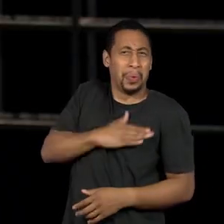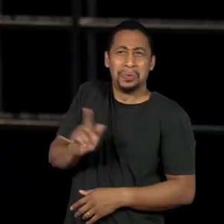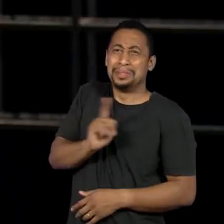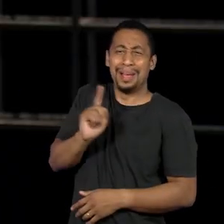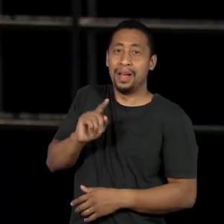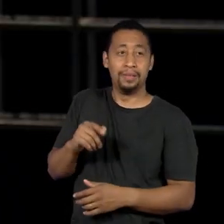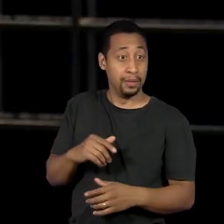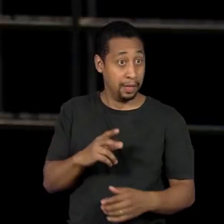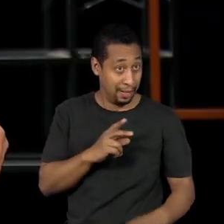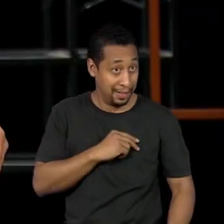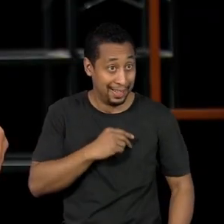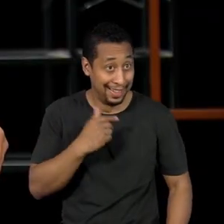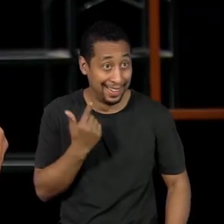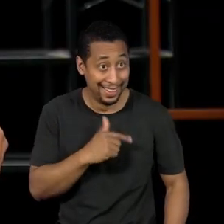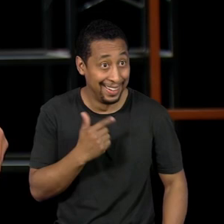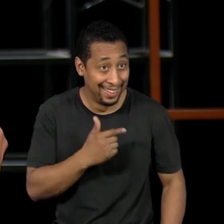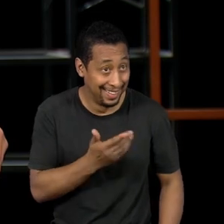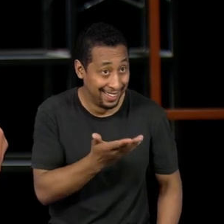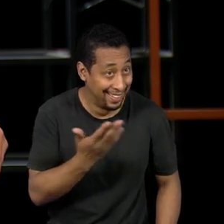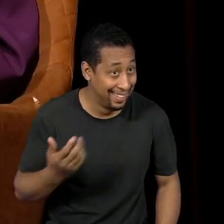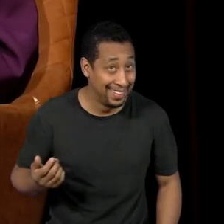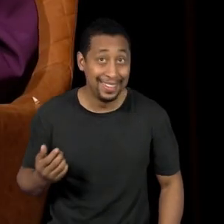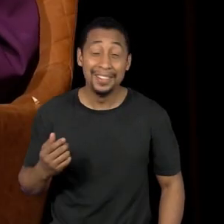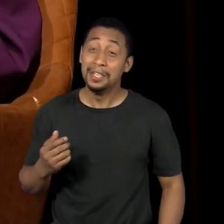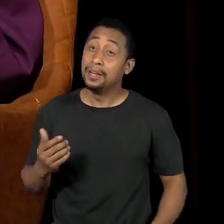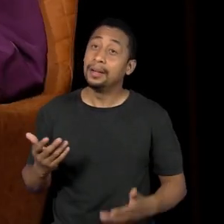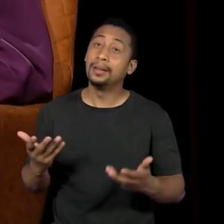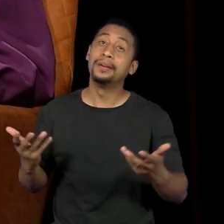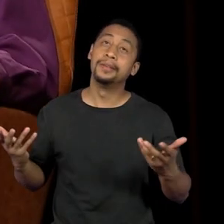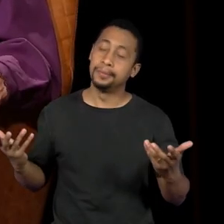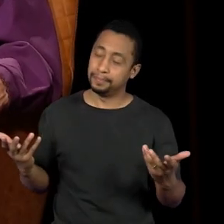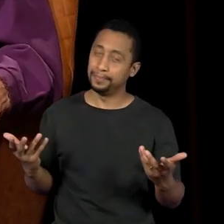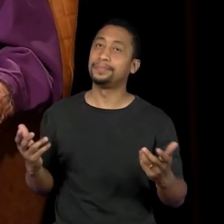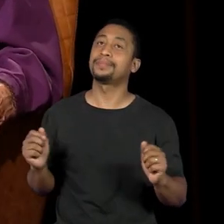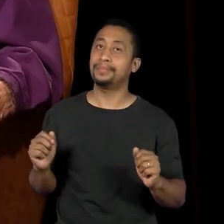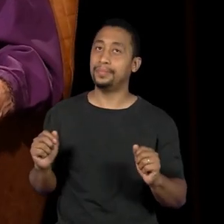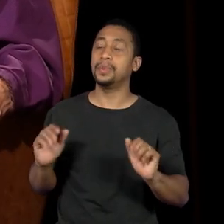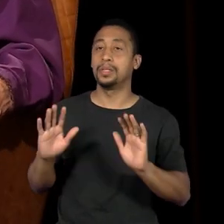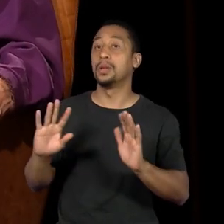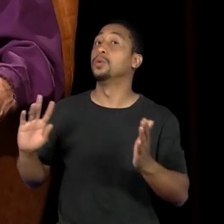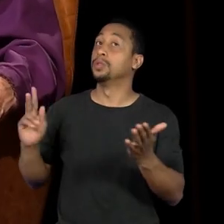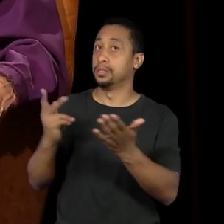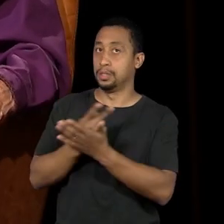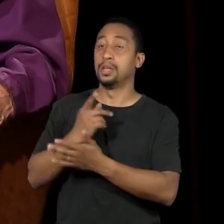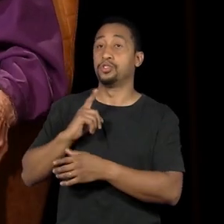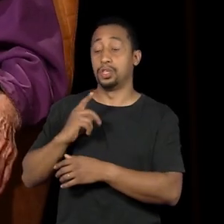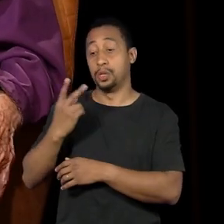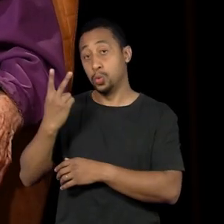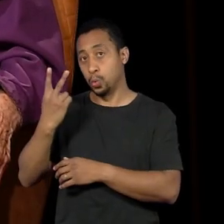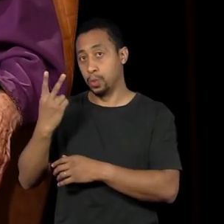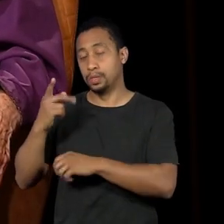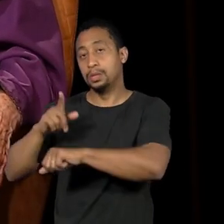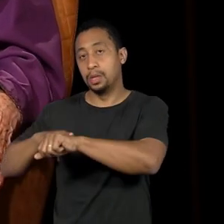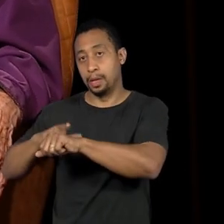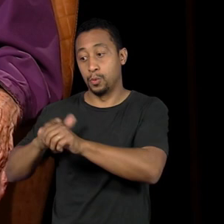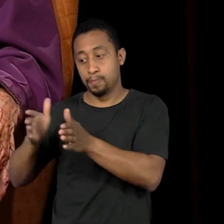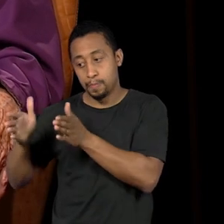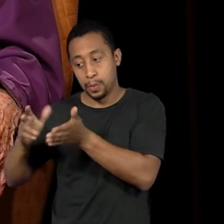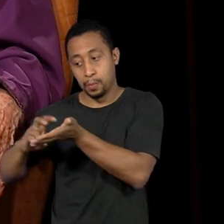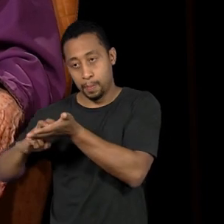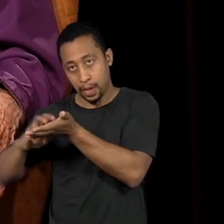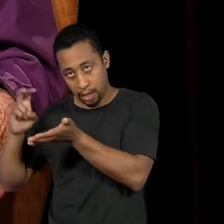pontual. E ela, assim, a gente tinha dois períodos. O período da manhã, que ensaiava, fazia